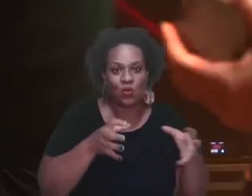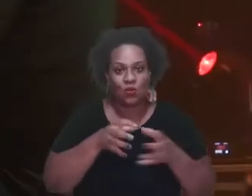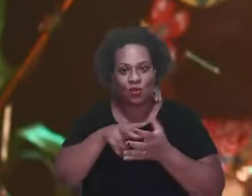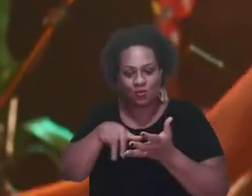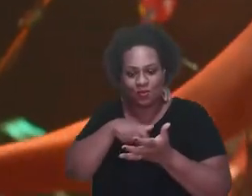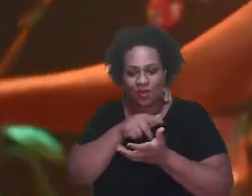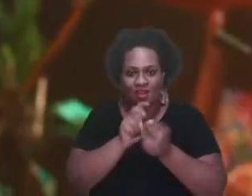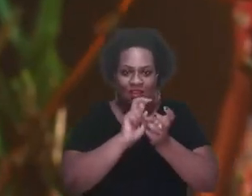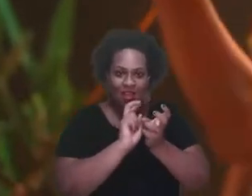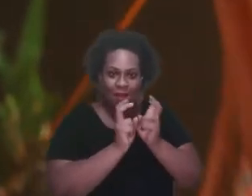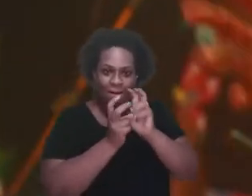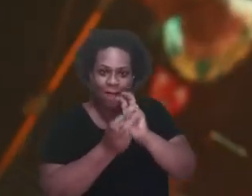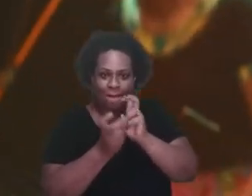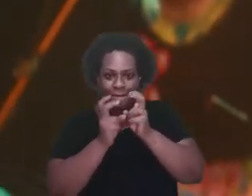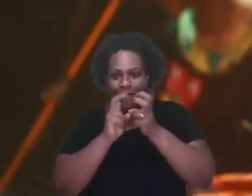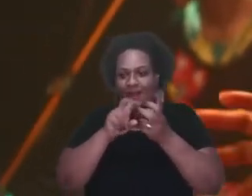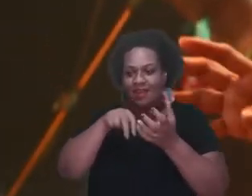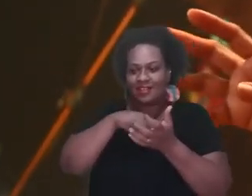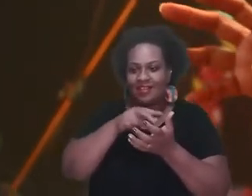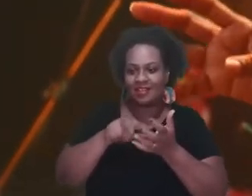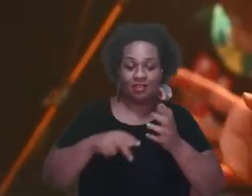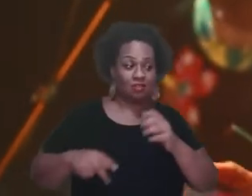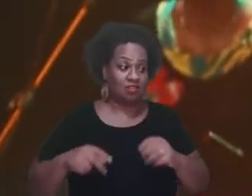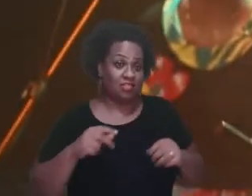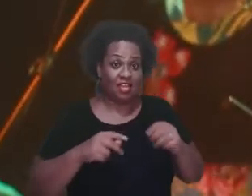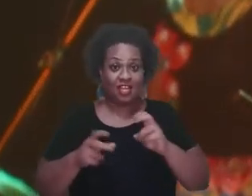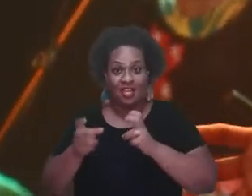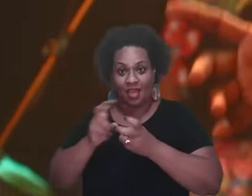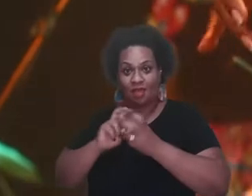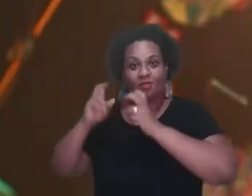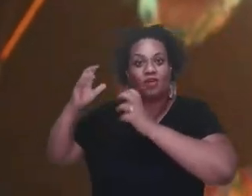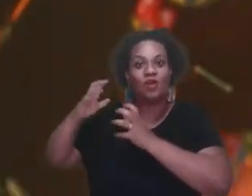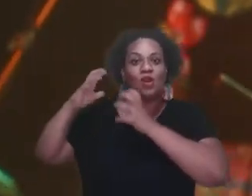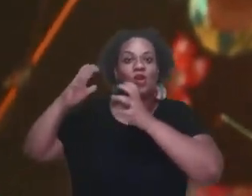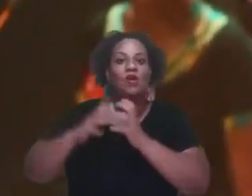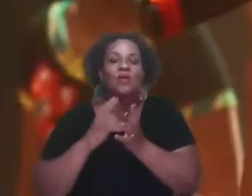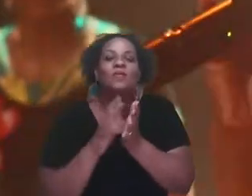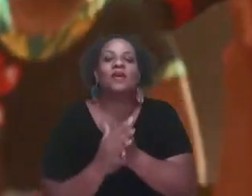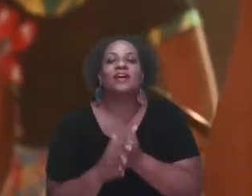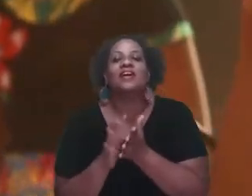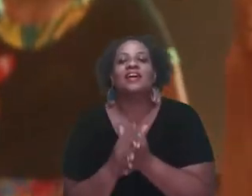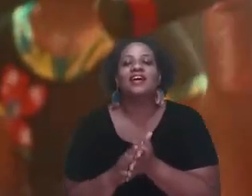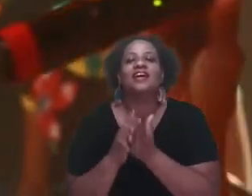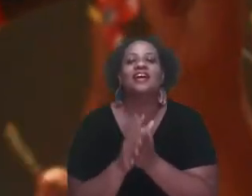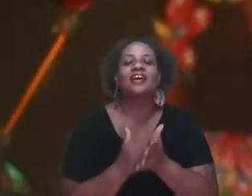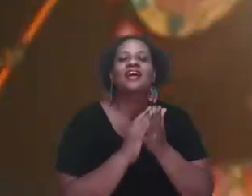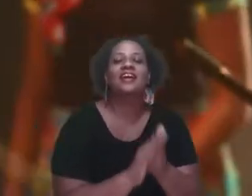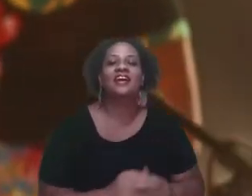na terça obrigada por quê de Natal poeira a rodada de couro nome da parada